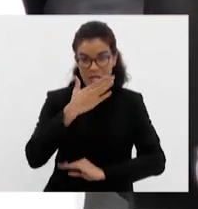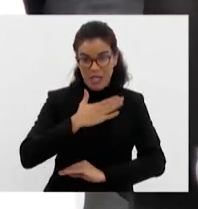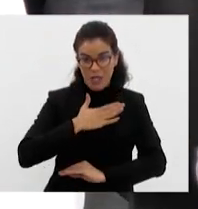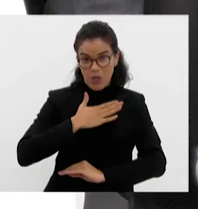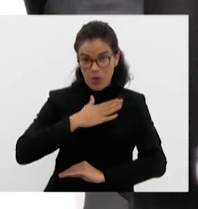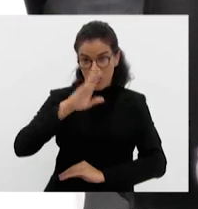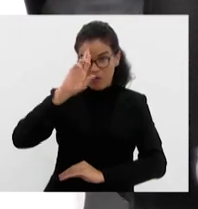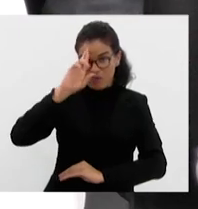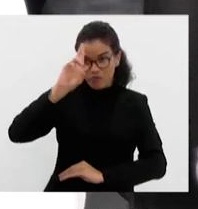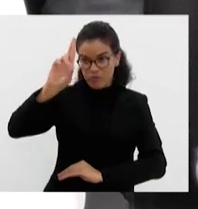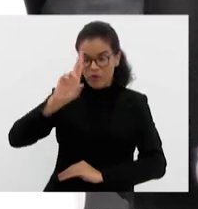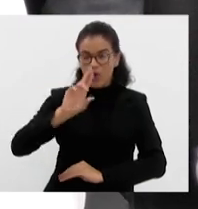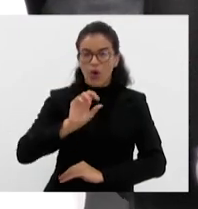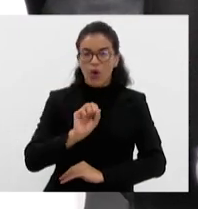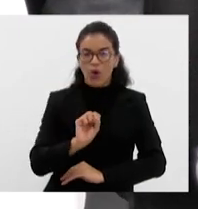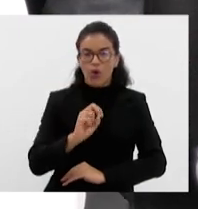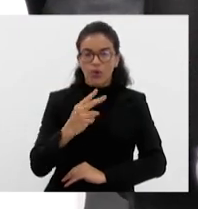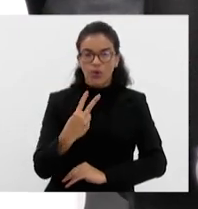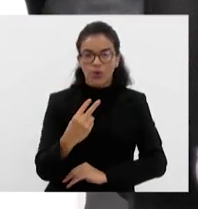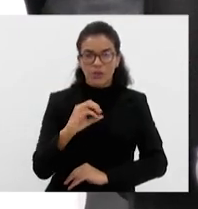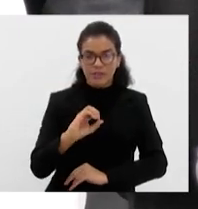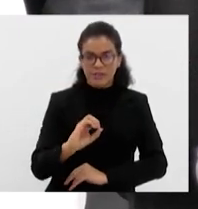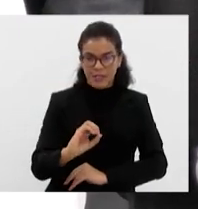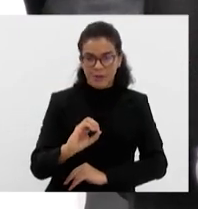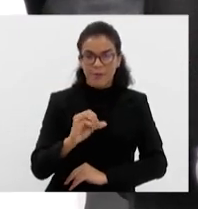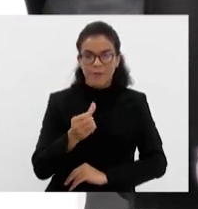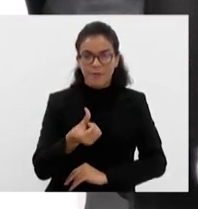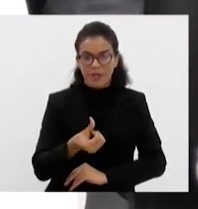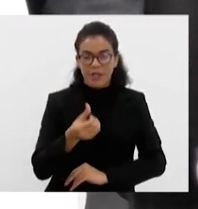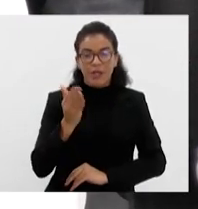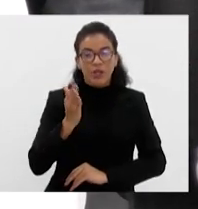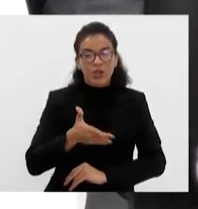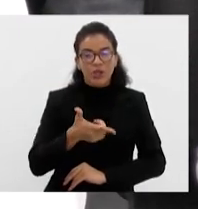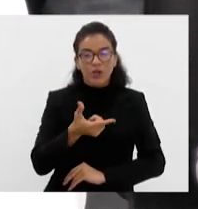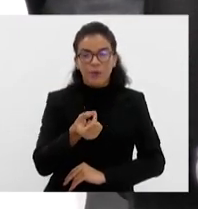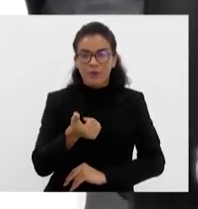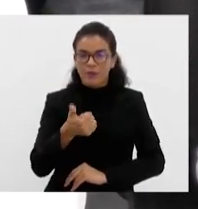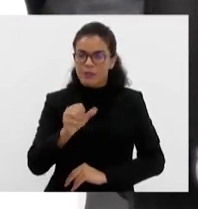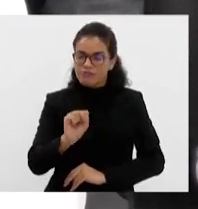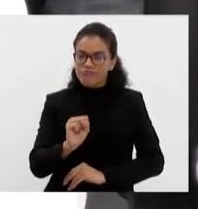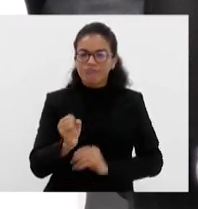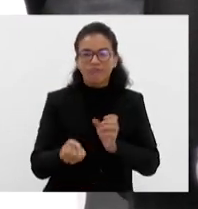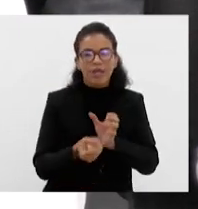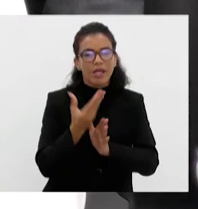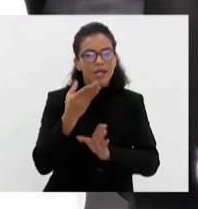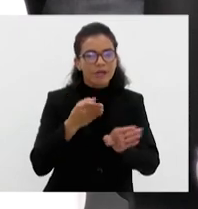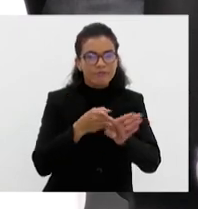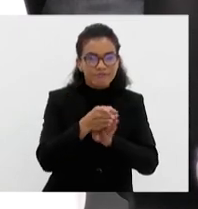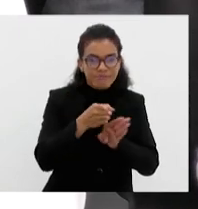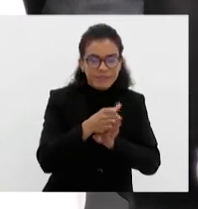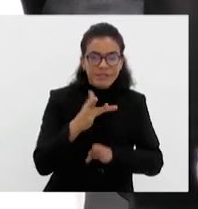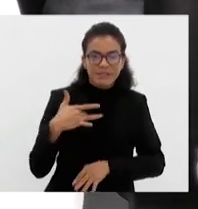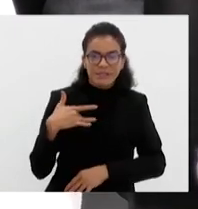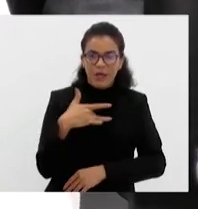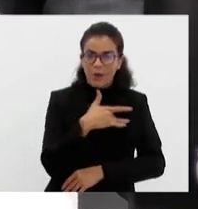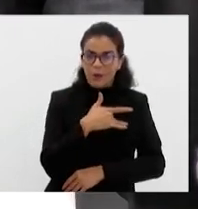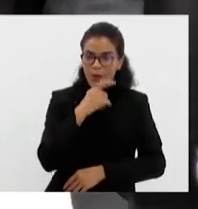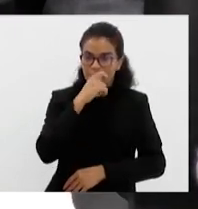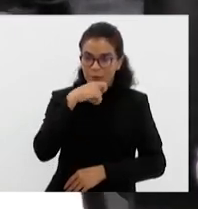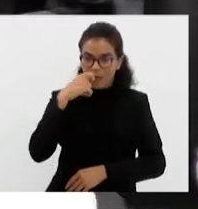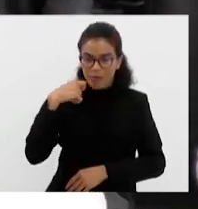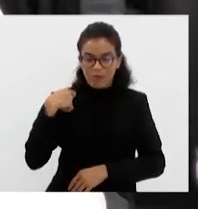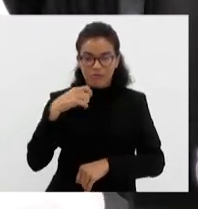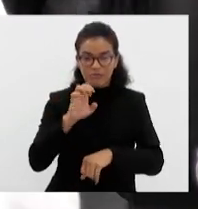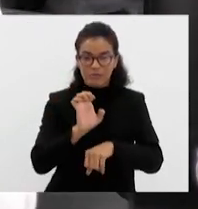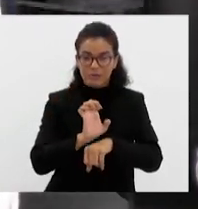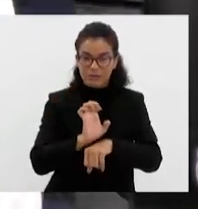autoria, que é 8206 de 18, que estabelece diretrizes para ações de saúde bucal no Estado do Rio